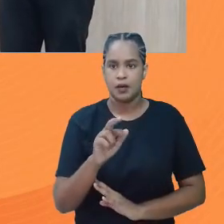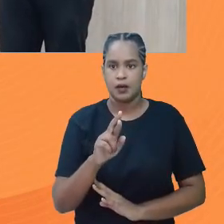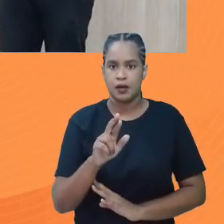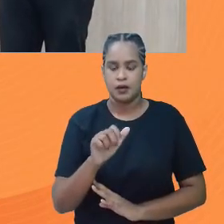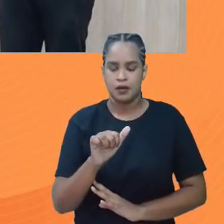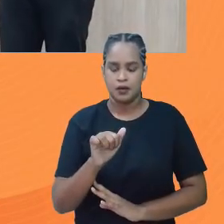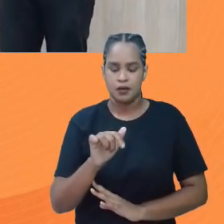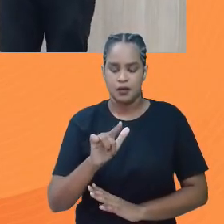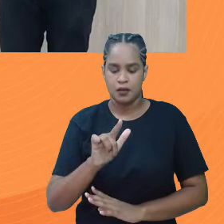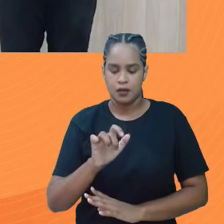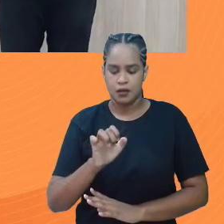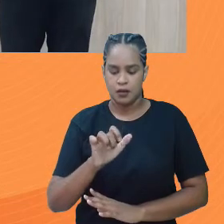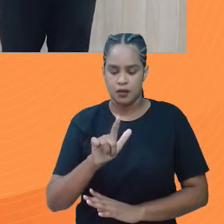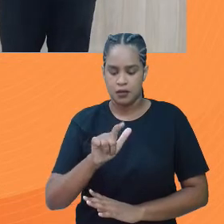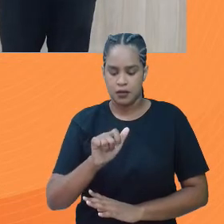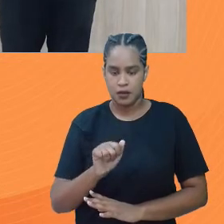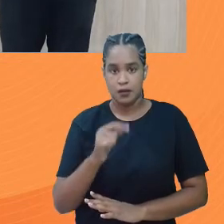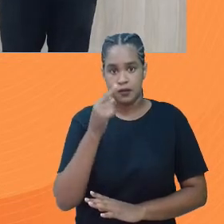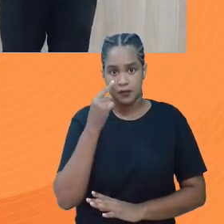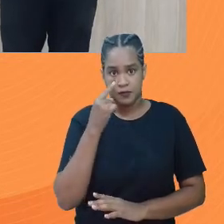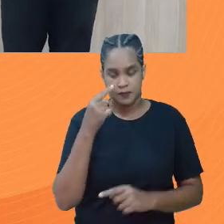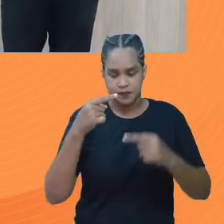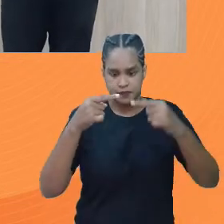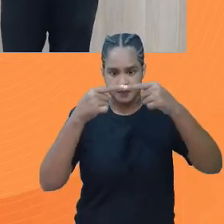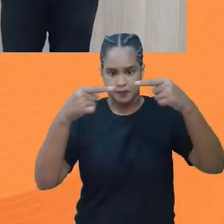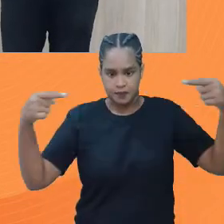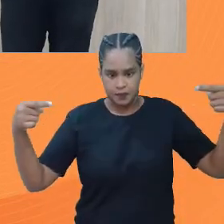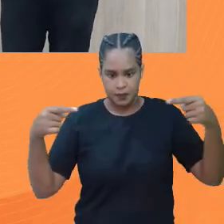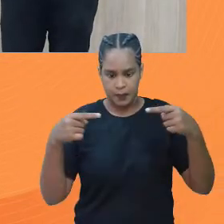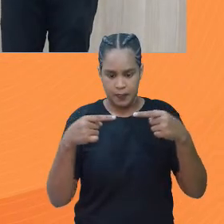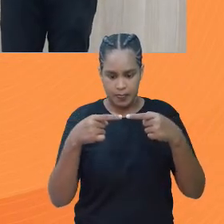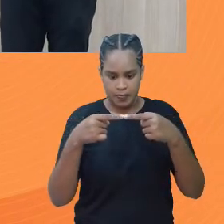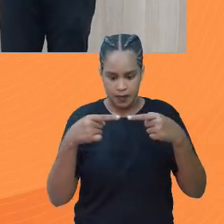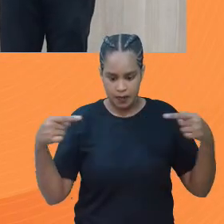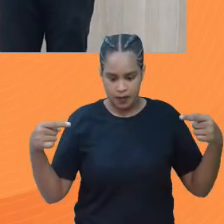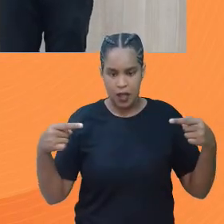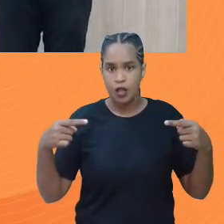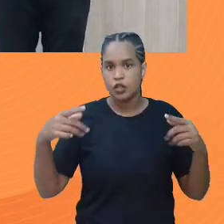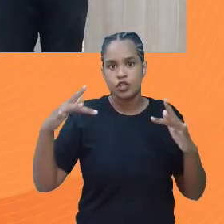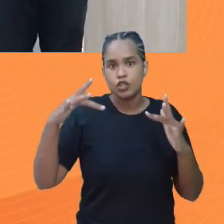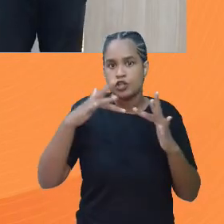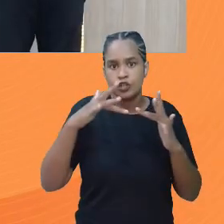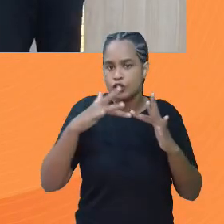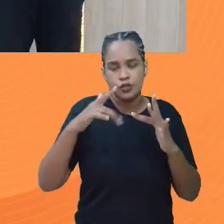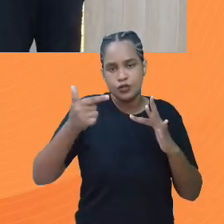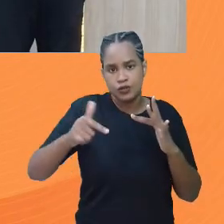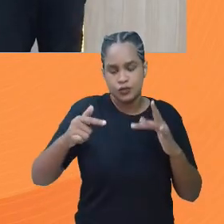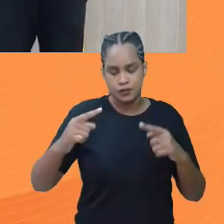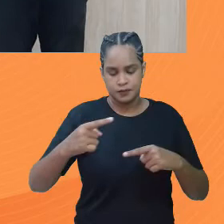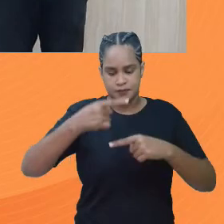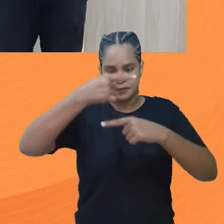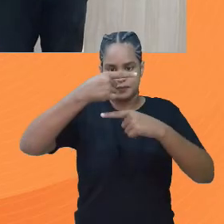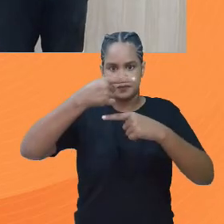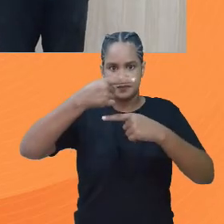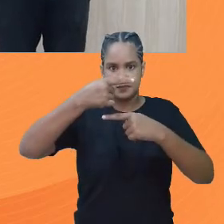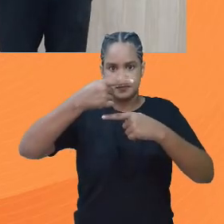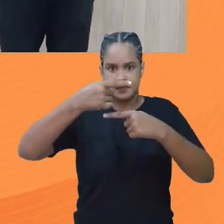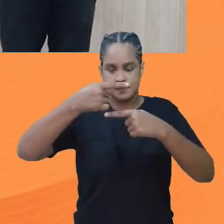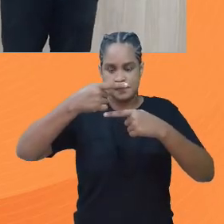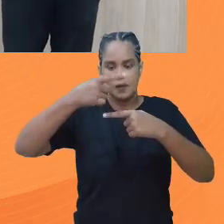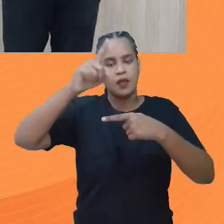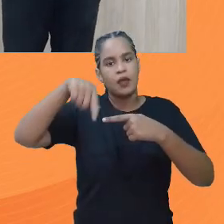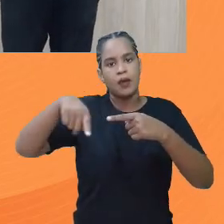tenho duas retas aí e essas retas elas não se cruzam, tá joia? Então, essa é a definição de